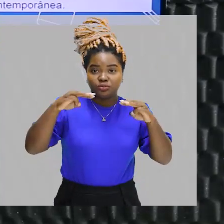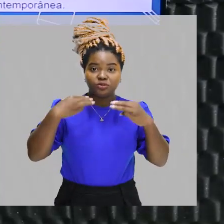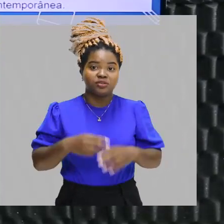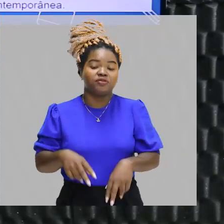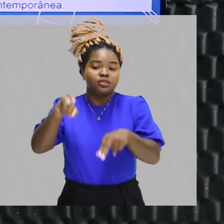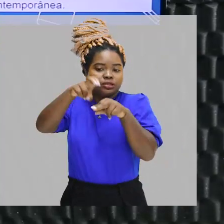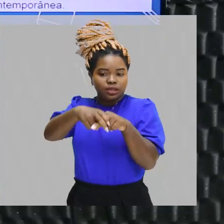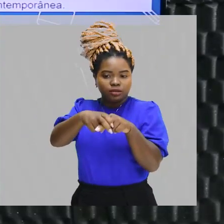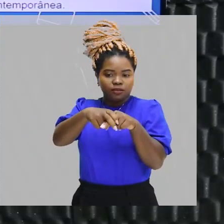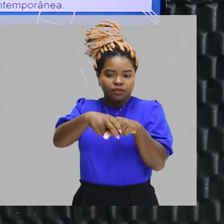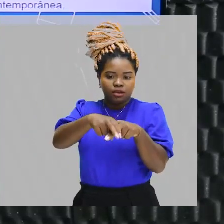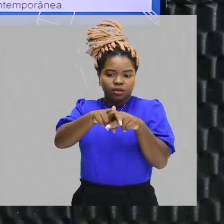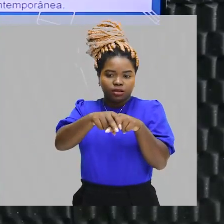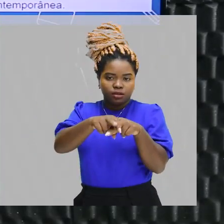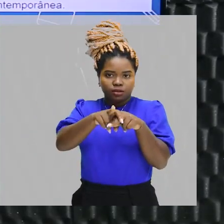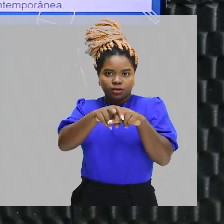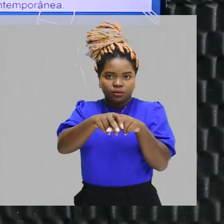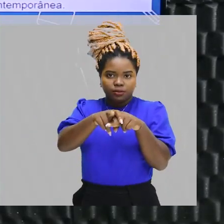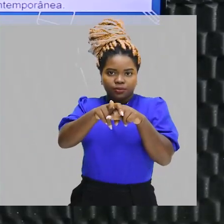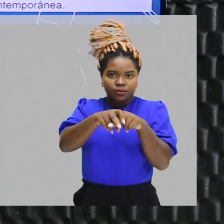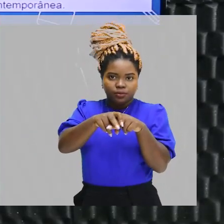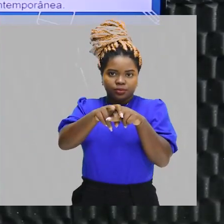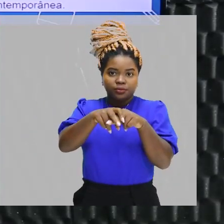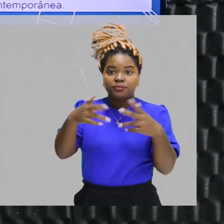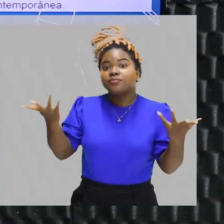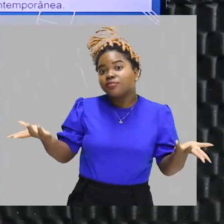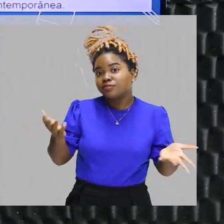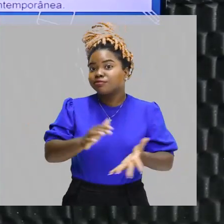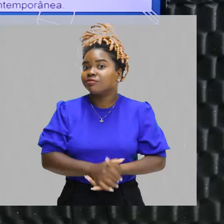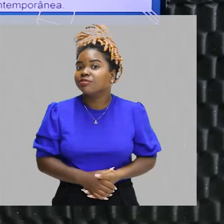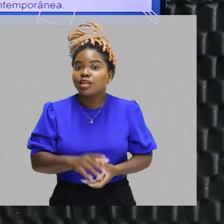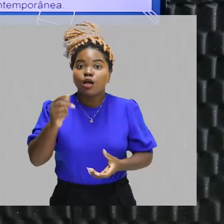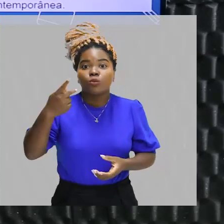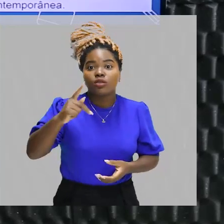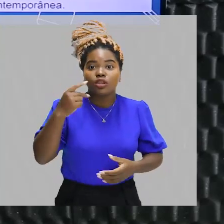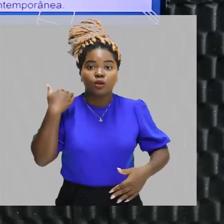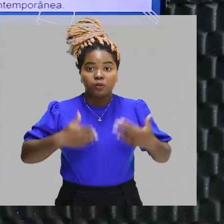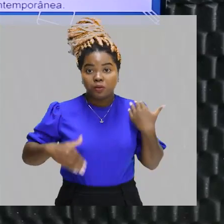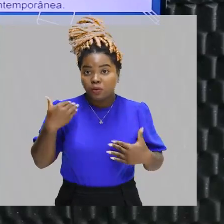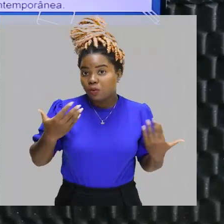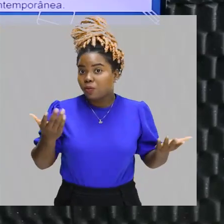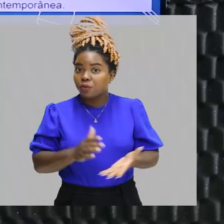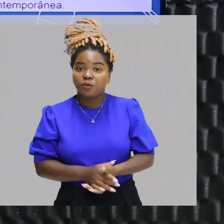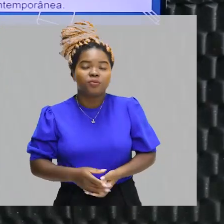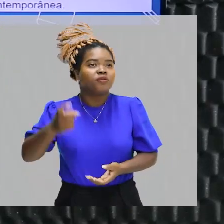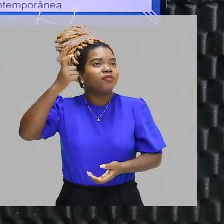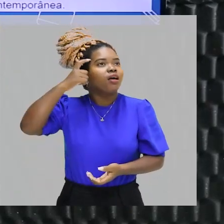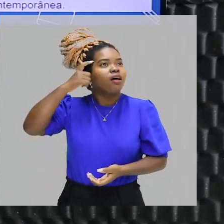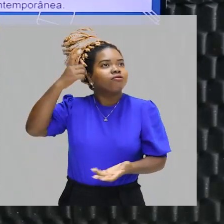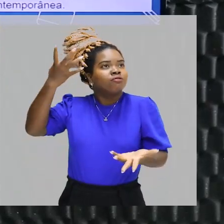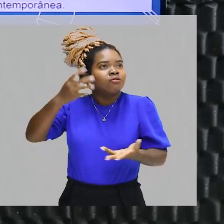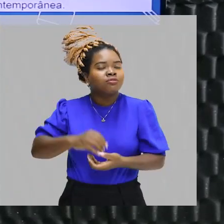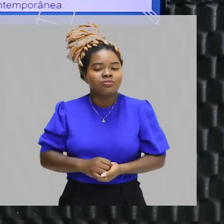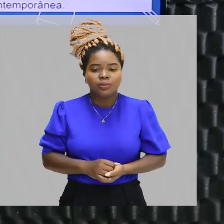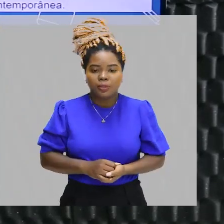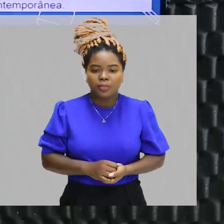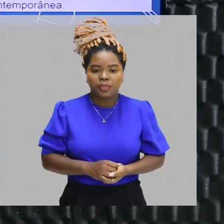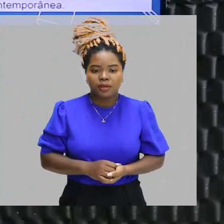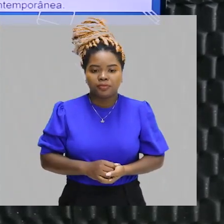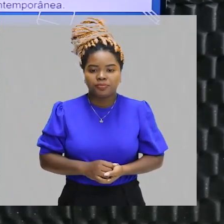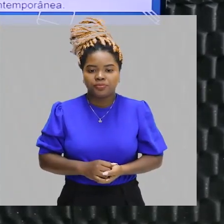sozinho. Pois é, teu corpo reage ritmicamente, mentalmente à música que você lembra, né? Os